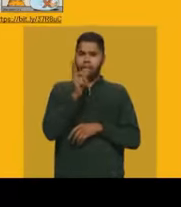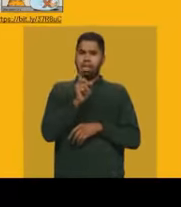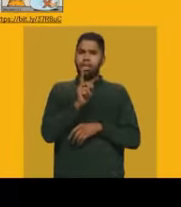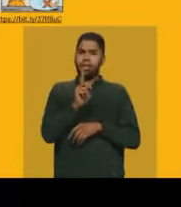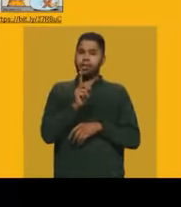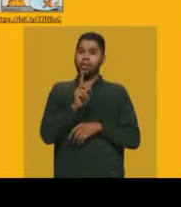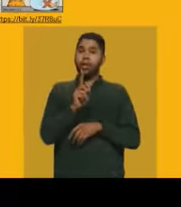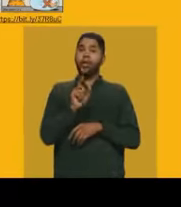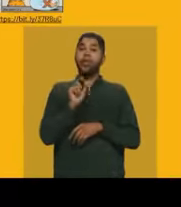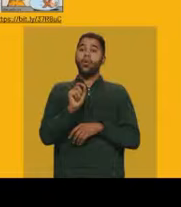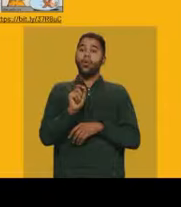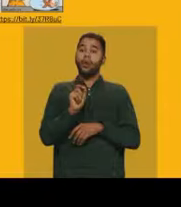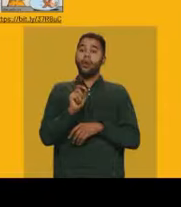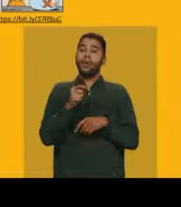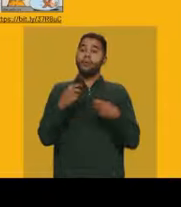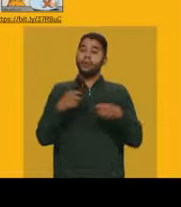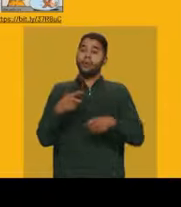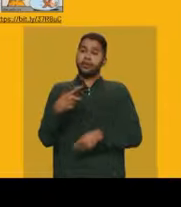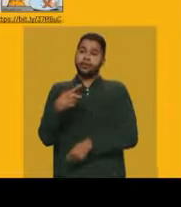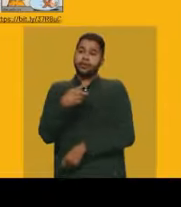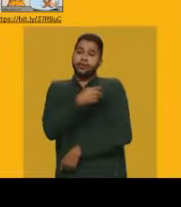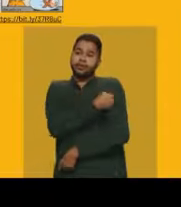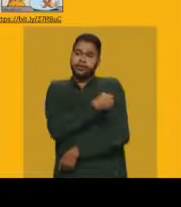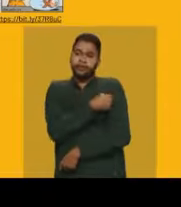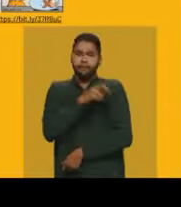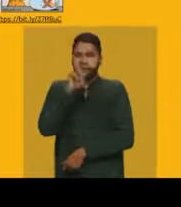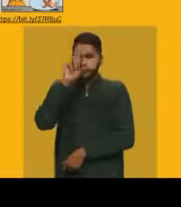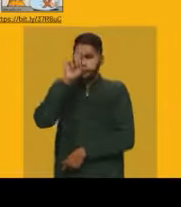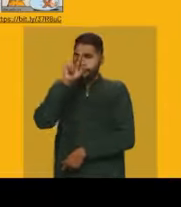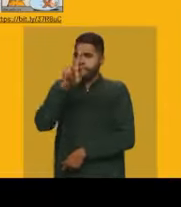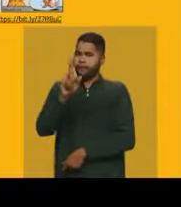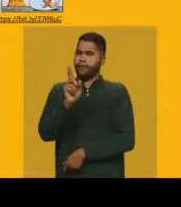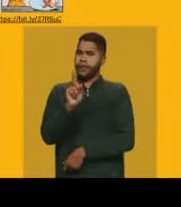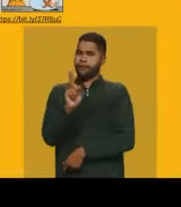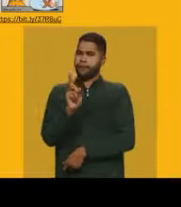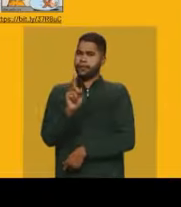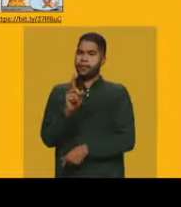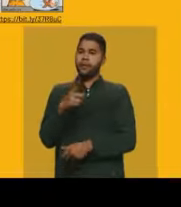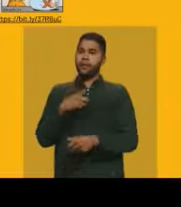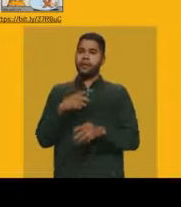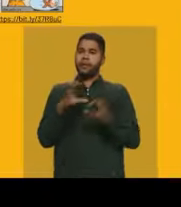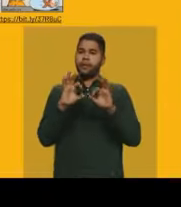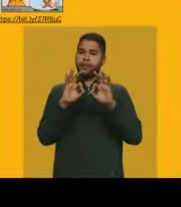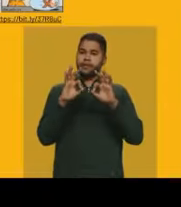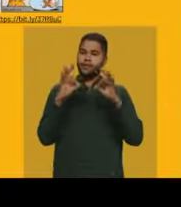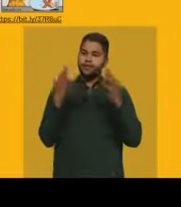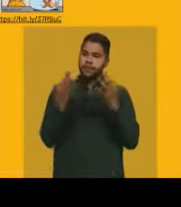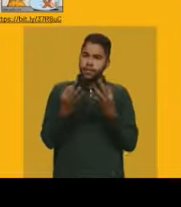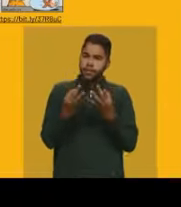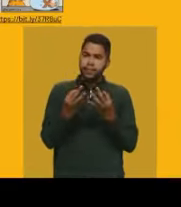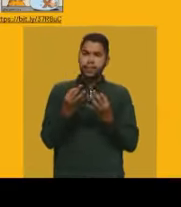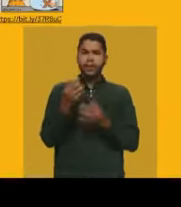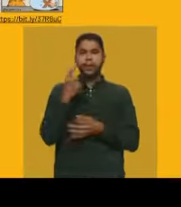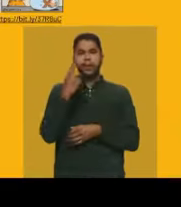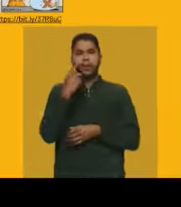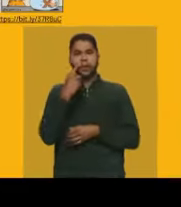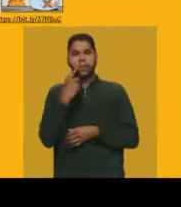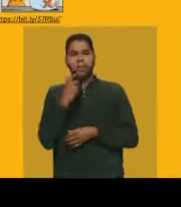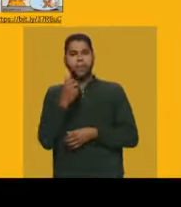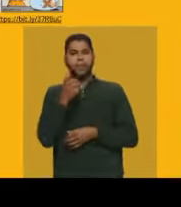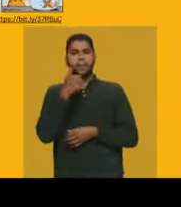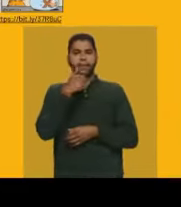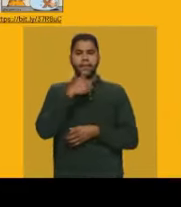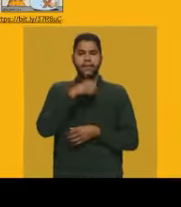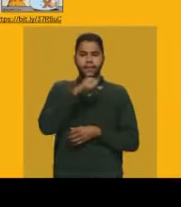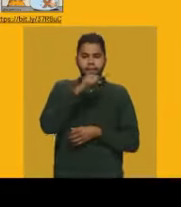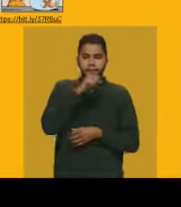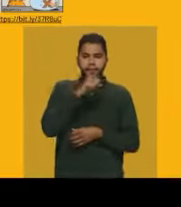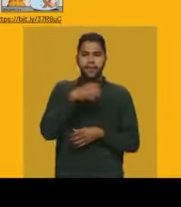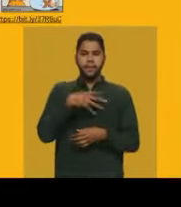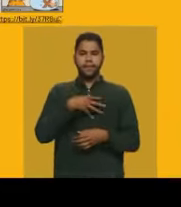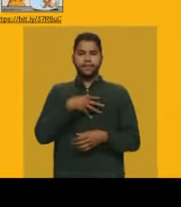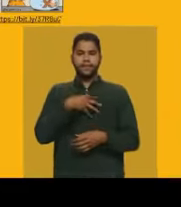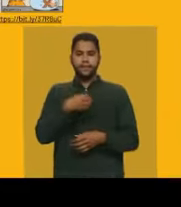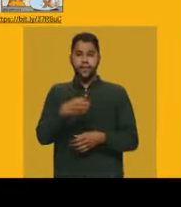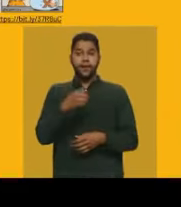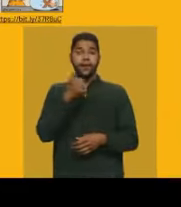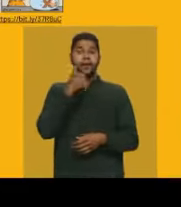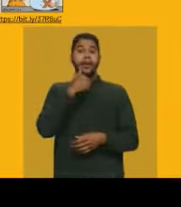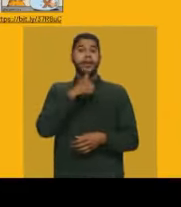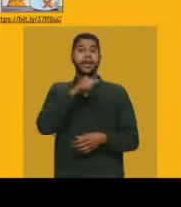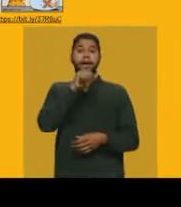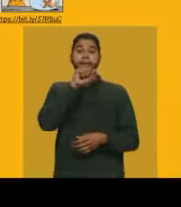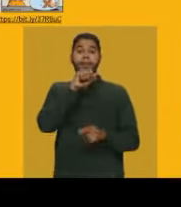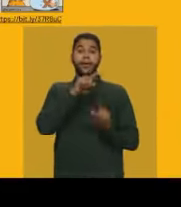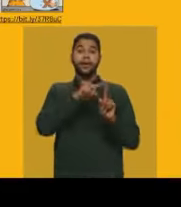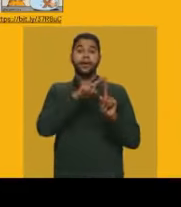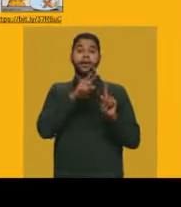aqui com o quê? Ele colocou as imagens, né? Uma família, a mãe, o pai e a filha, a mãe grávida,